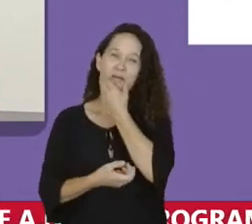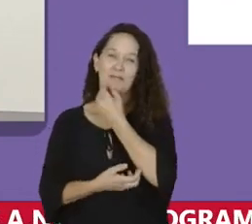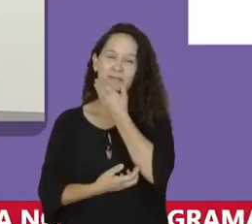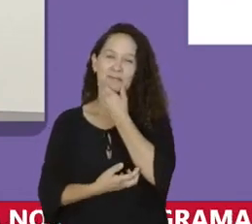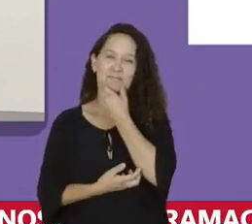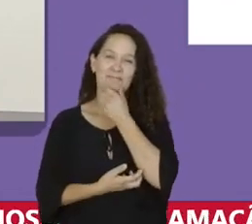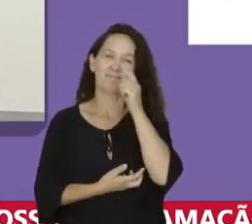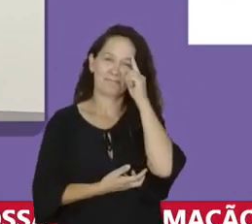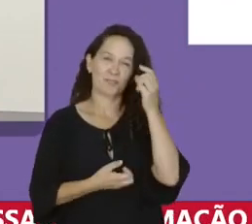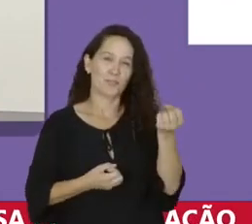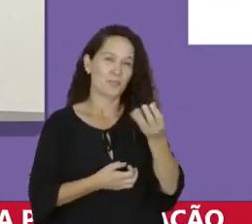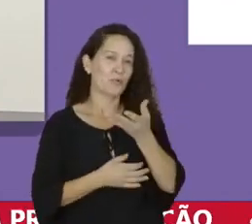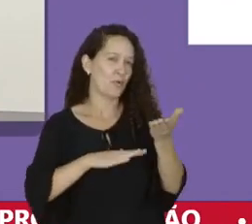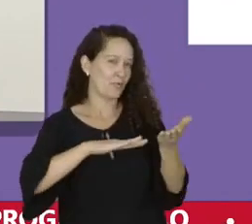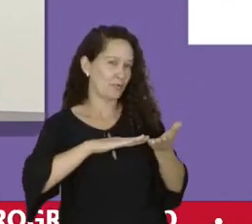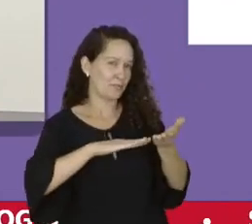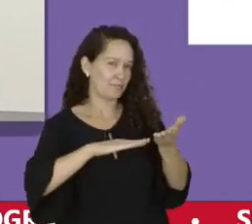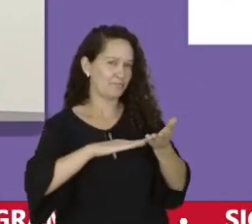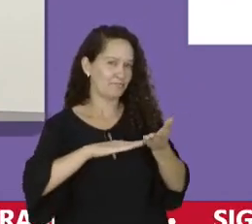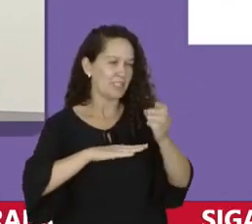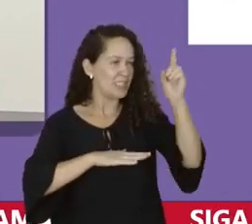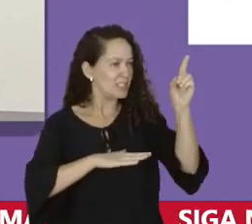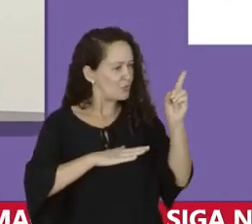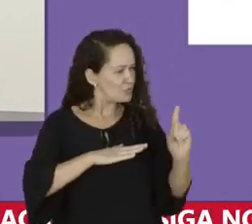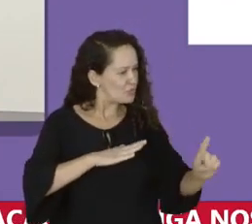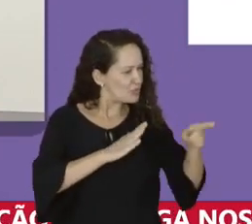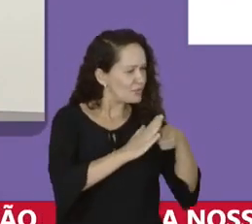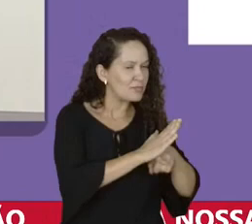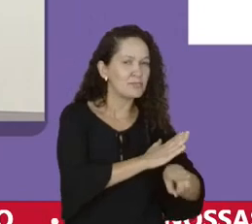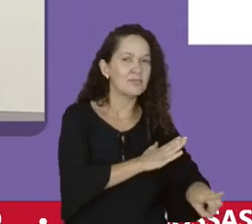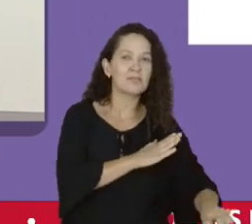No pensamento recente da extrema-direita,